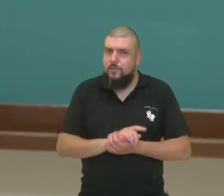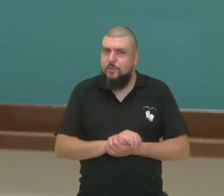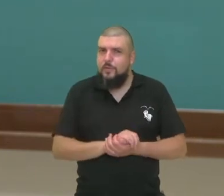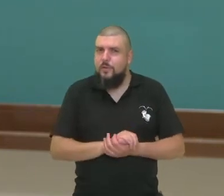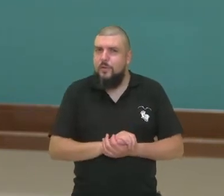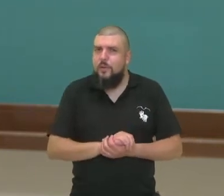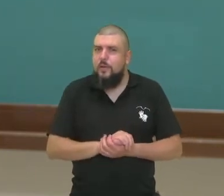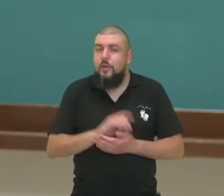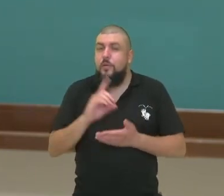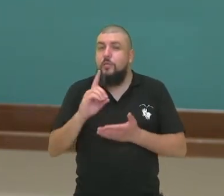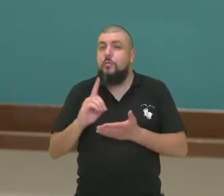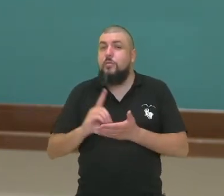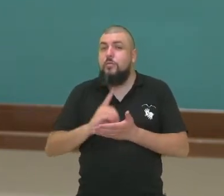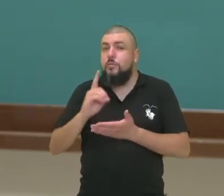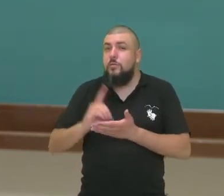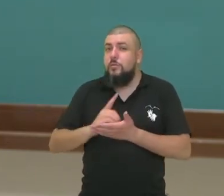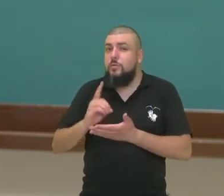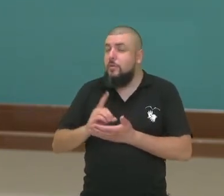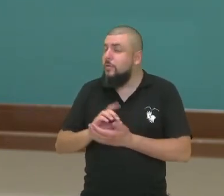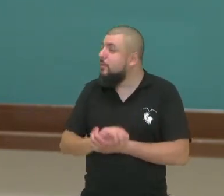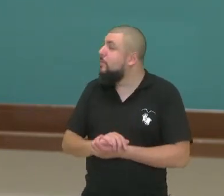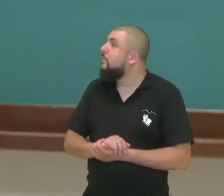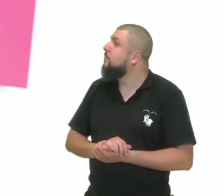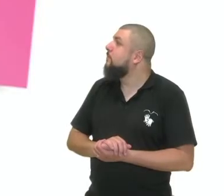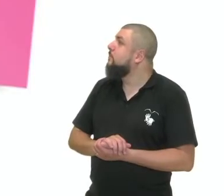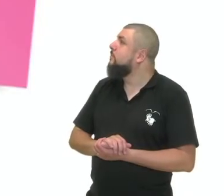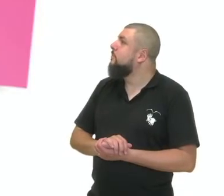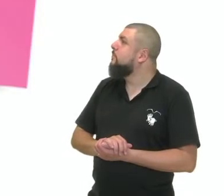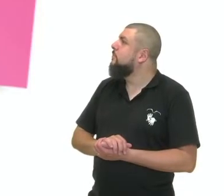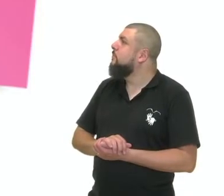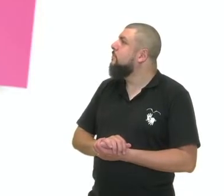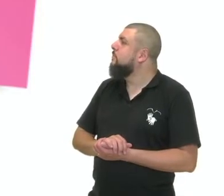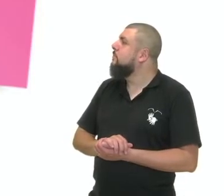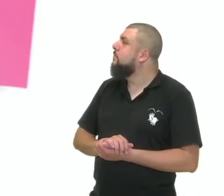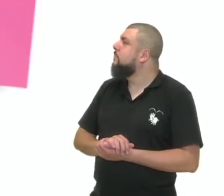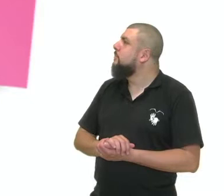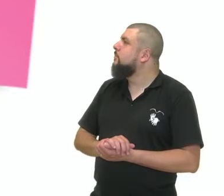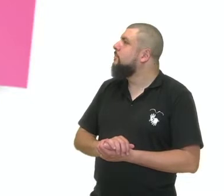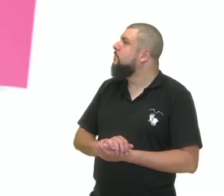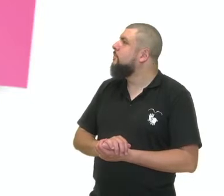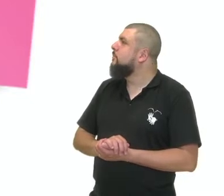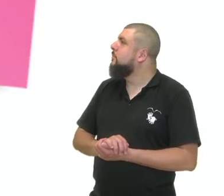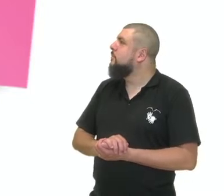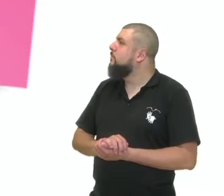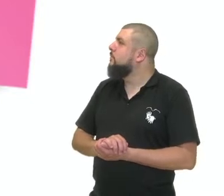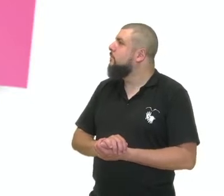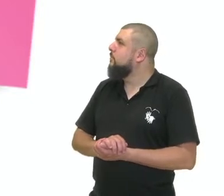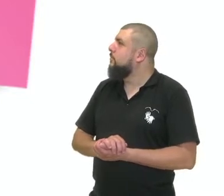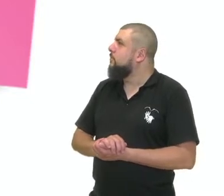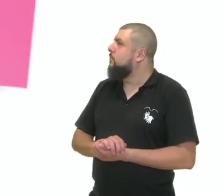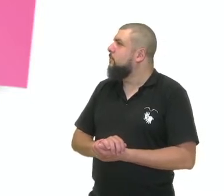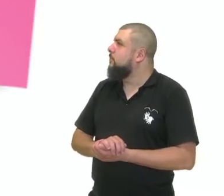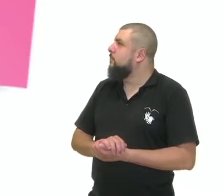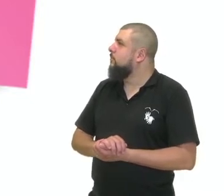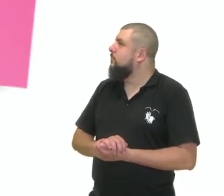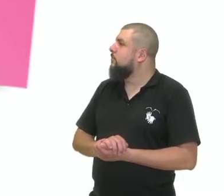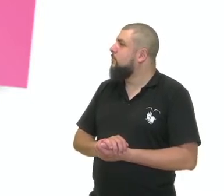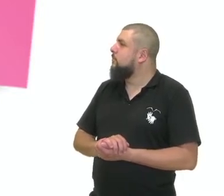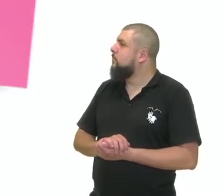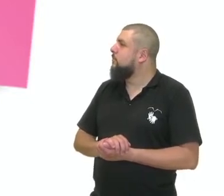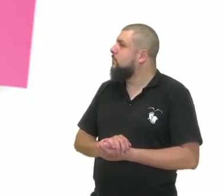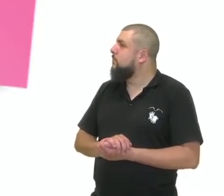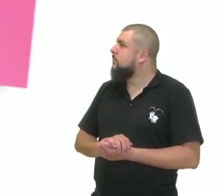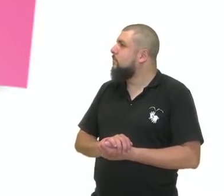o empirismo aparece como uma doutrina filosófica para a qual a origem do conhecimento está na